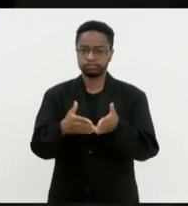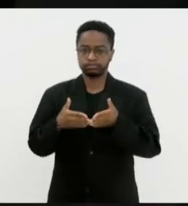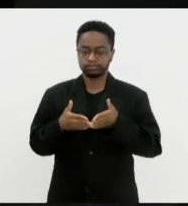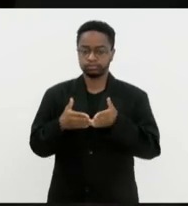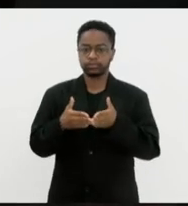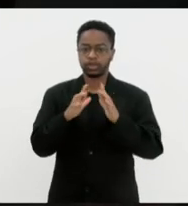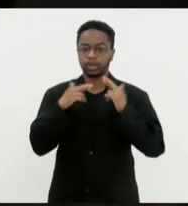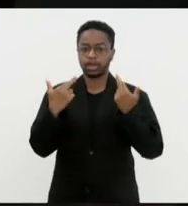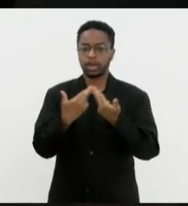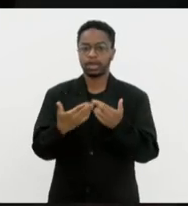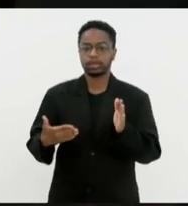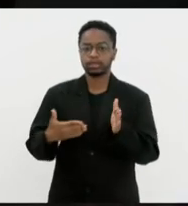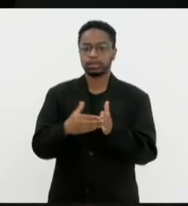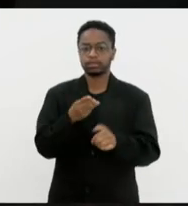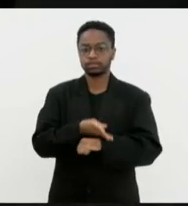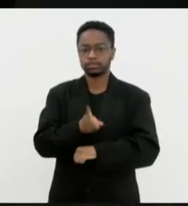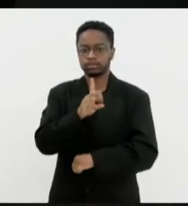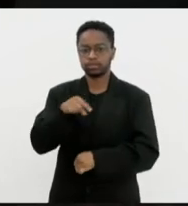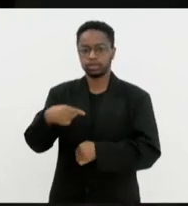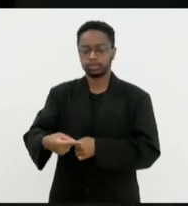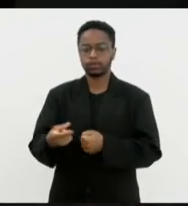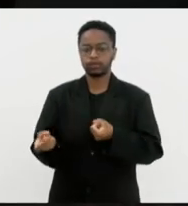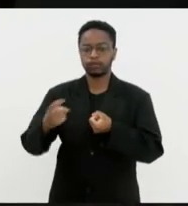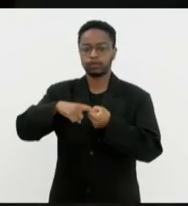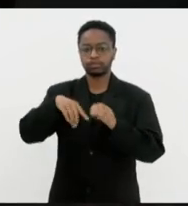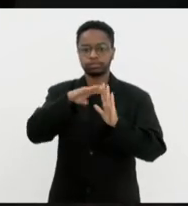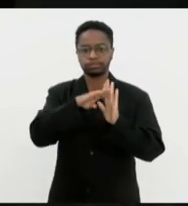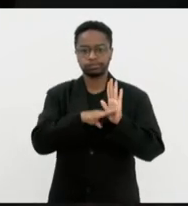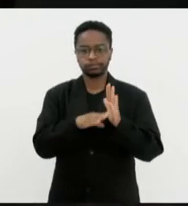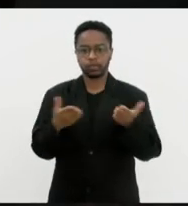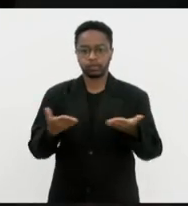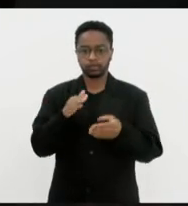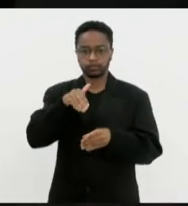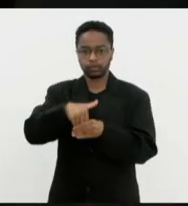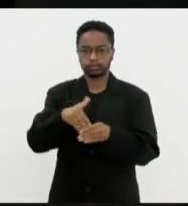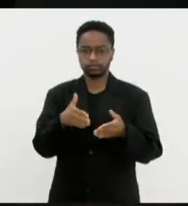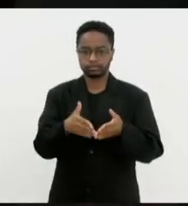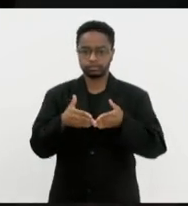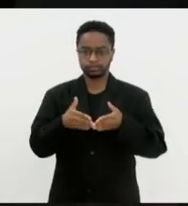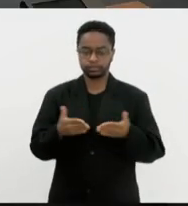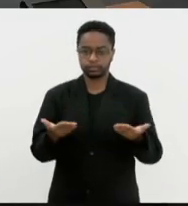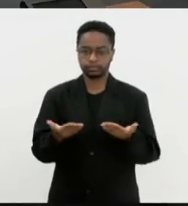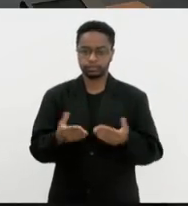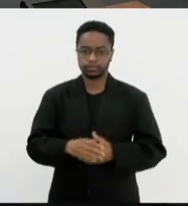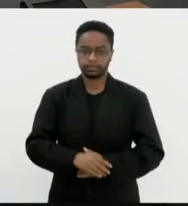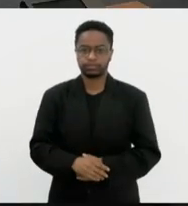suspende a sessão até às 15 horas, quando retornaremos com a ordem do dia. Está suspensa a sessão.